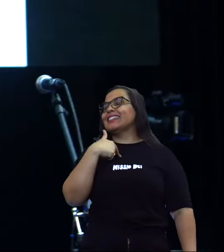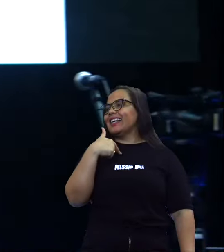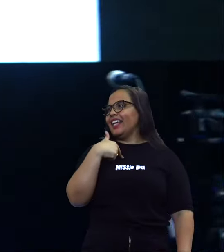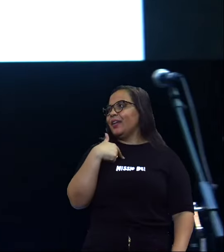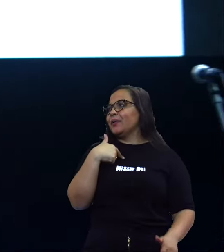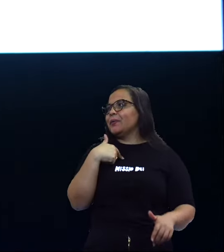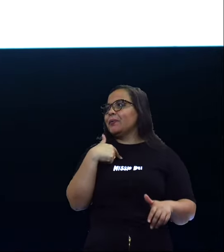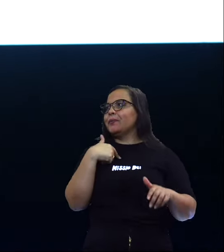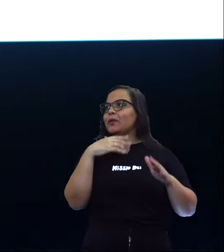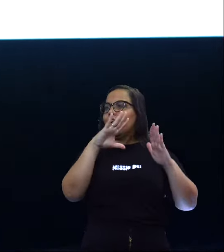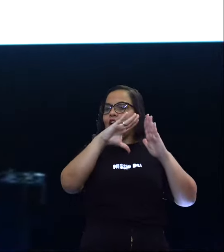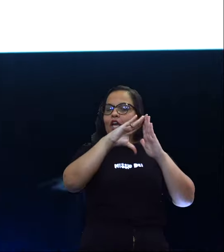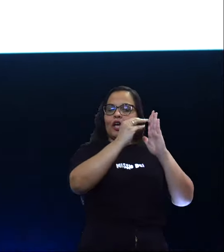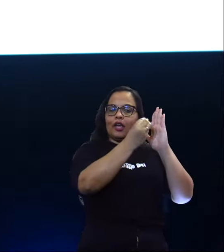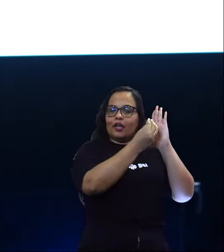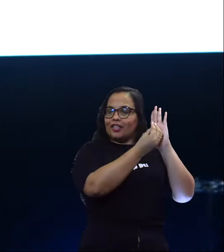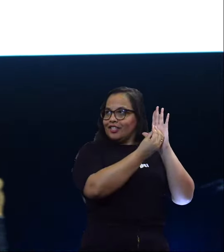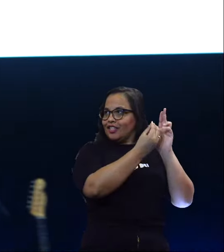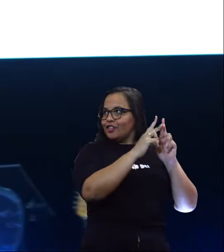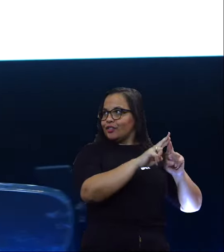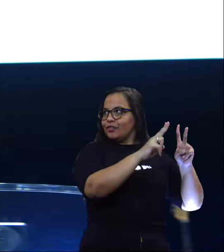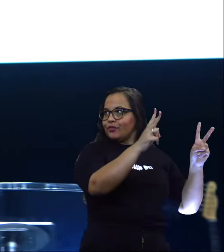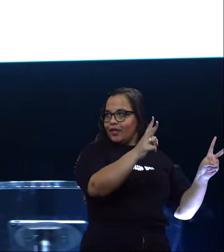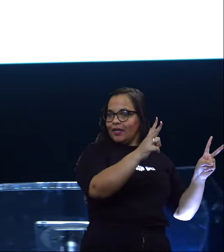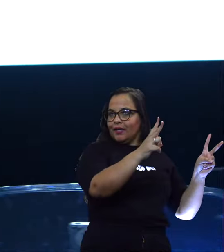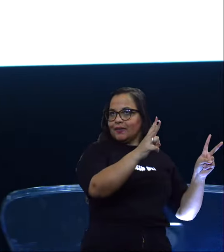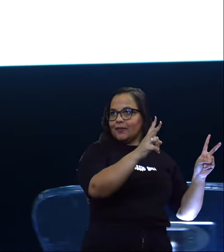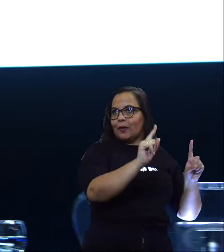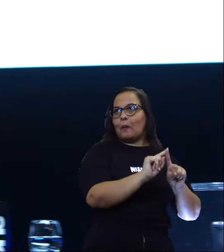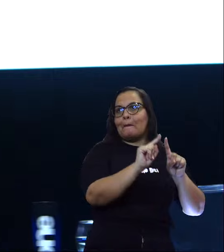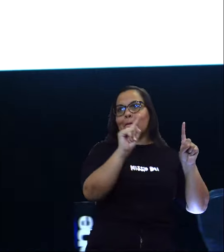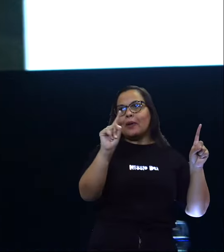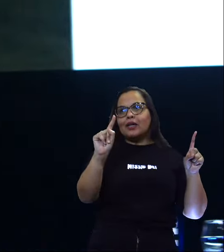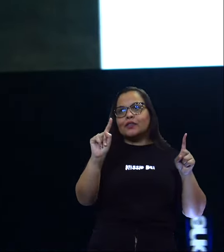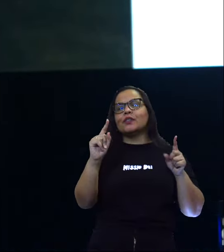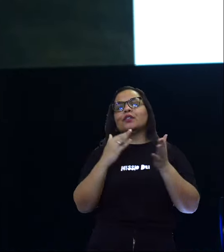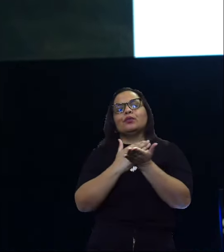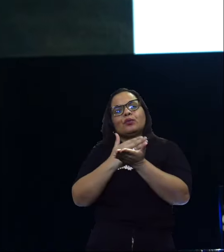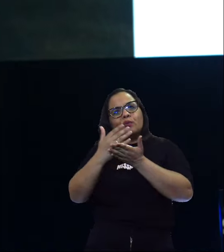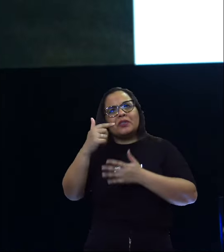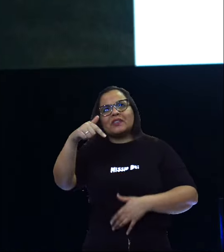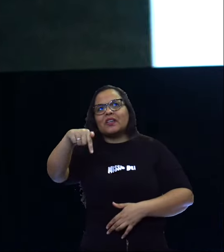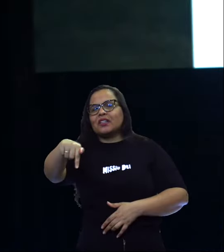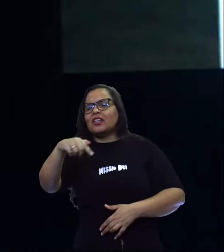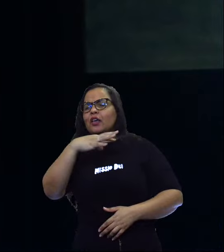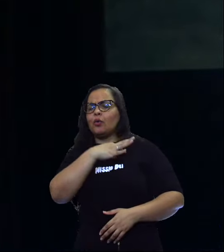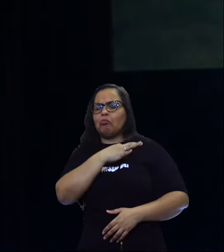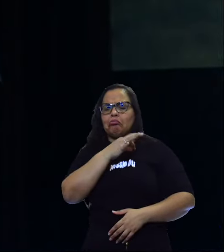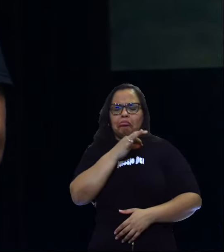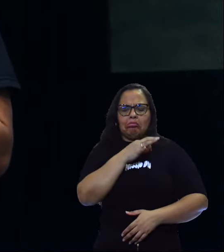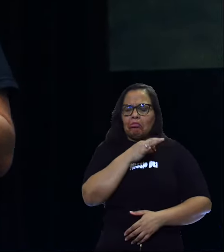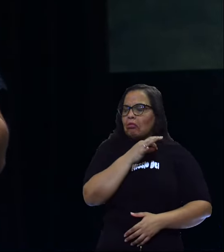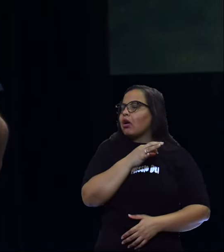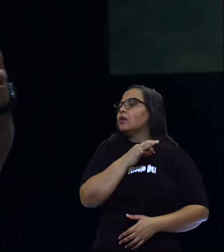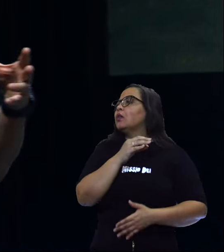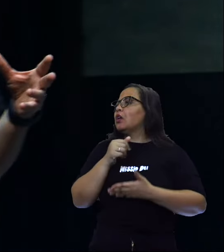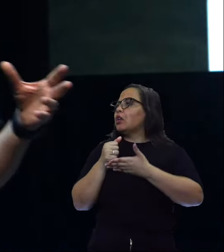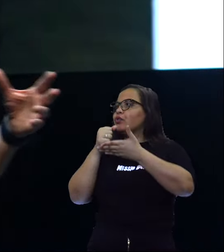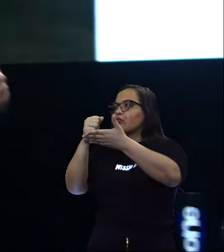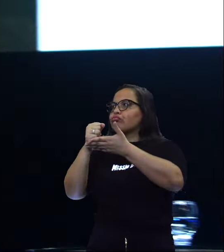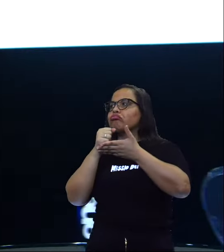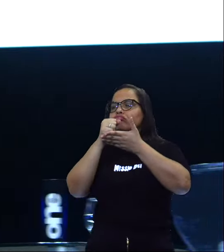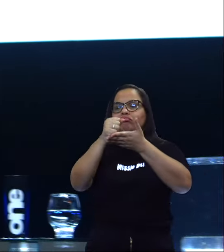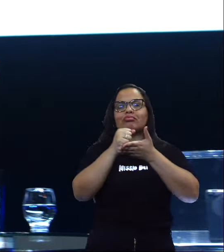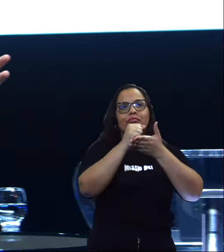isso. E gente, naquele tempo foi tão especial. E aquele tempo é o tempo que o pessoal tem uma nostalgia, um saudosismo, que eram os cultos